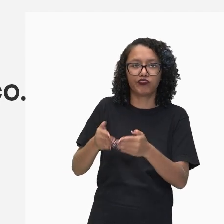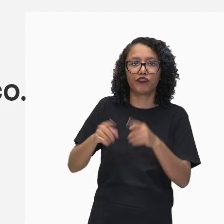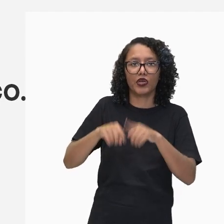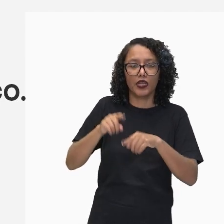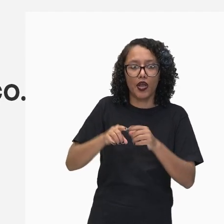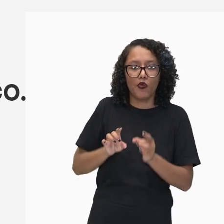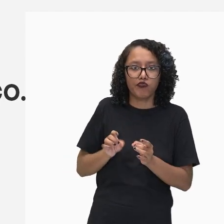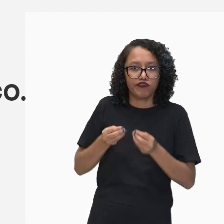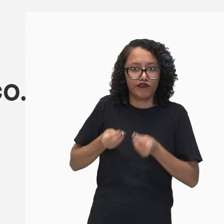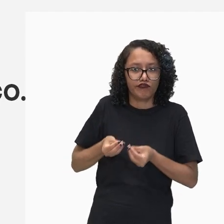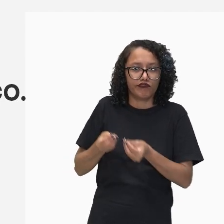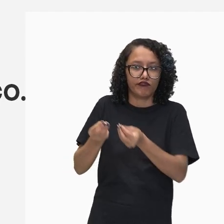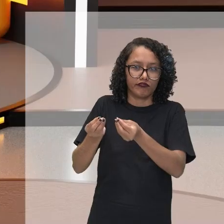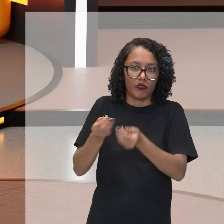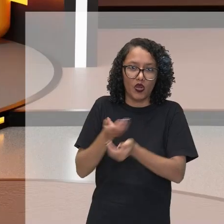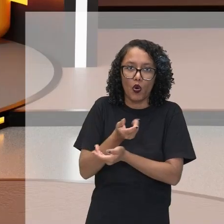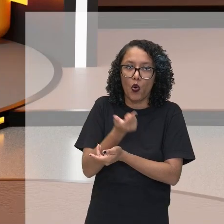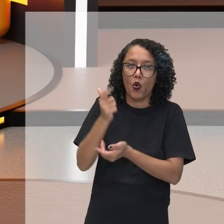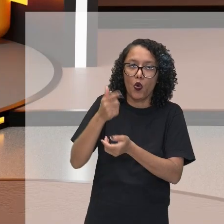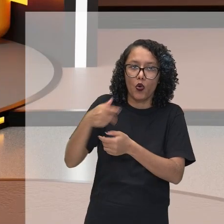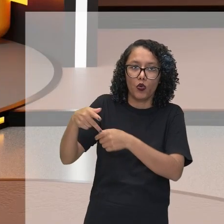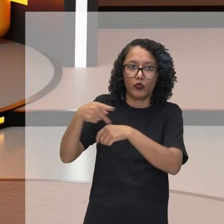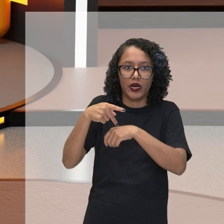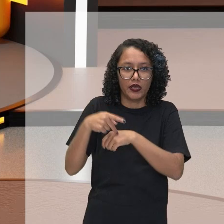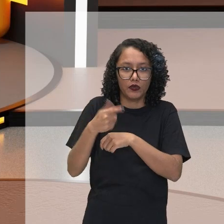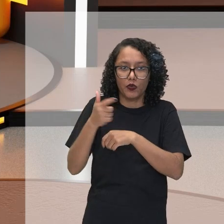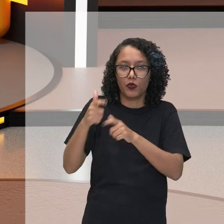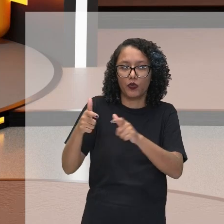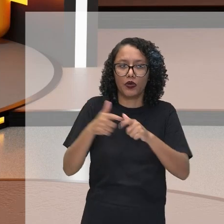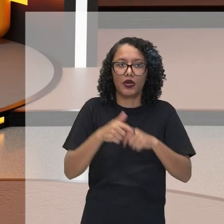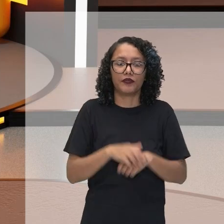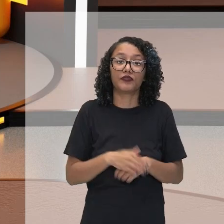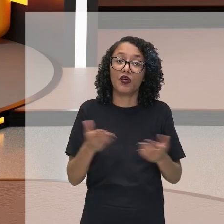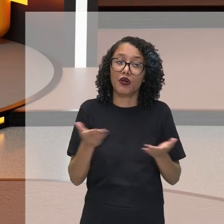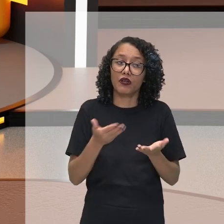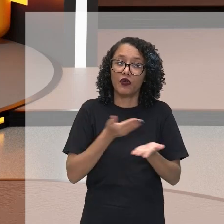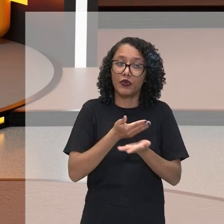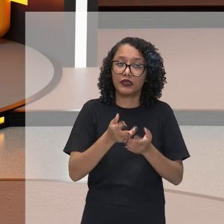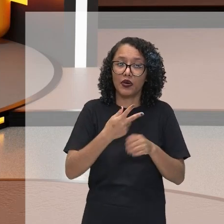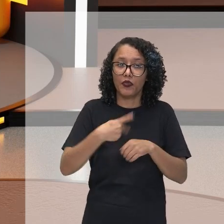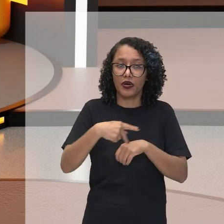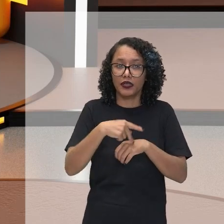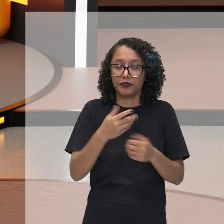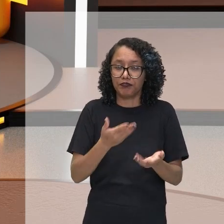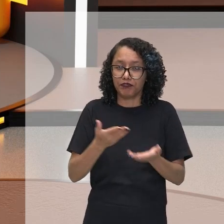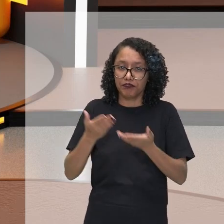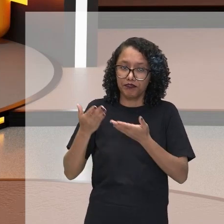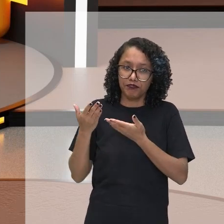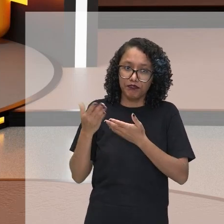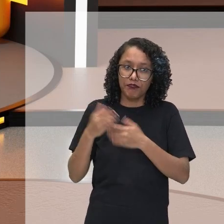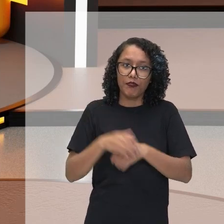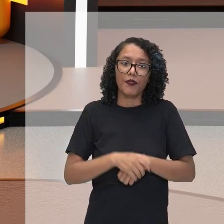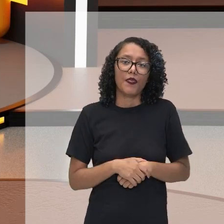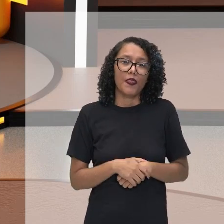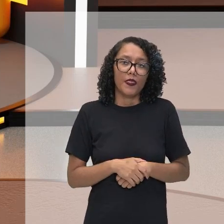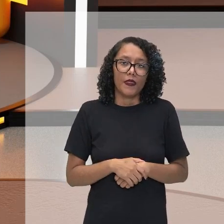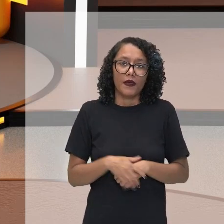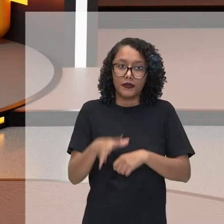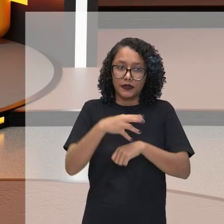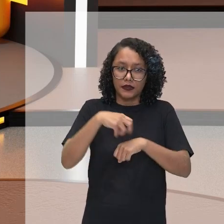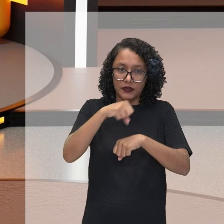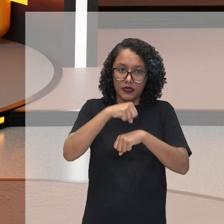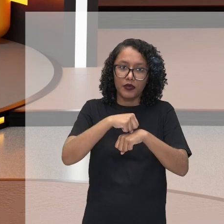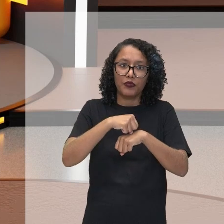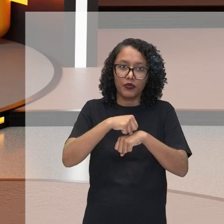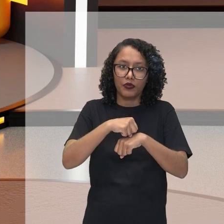de cada um deles, como Singapura, gente. Singapura é a cidade-estado, tá? Acaba sendo uma cidade-estado por